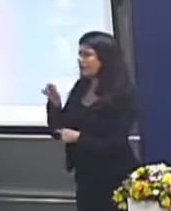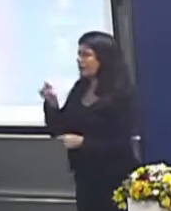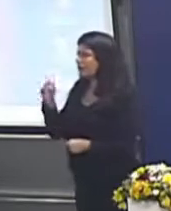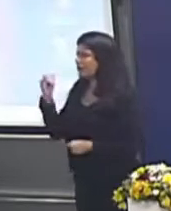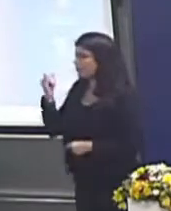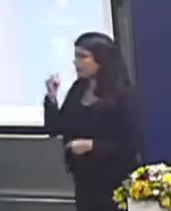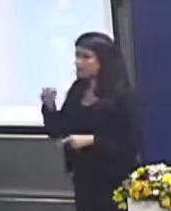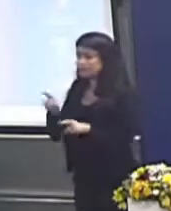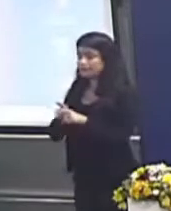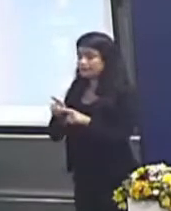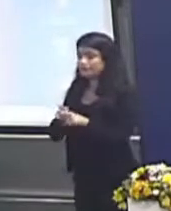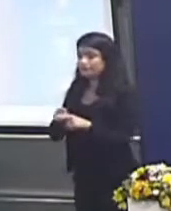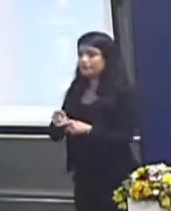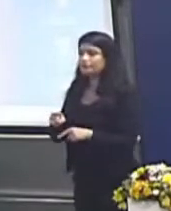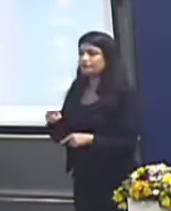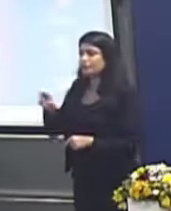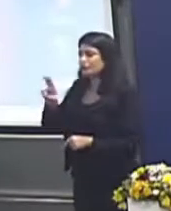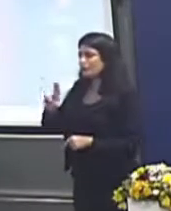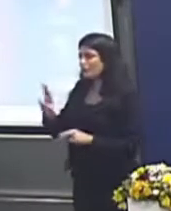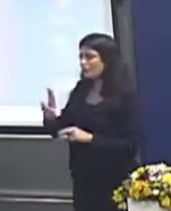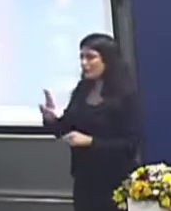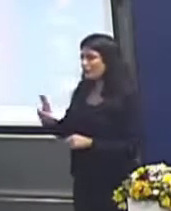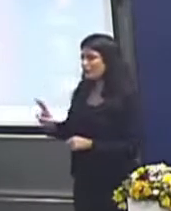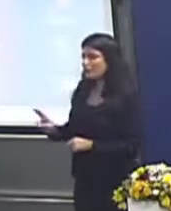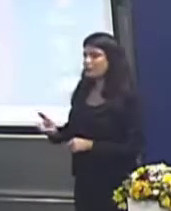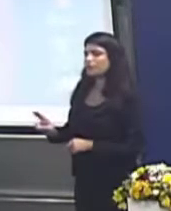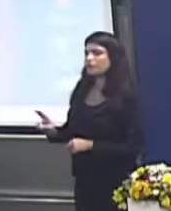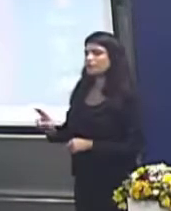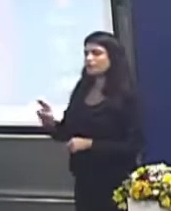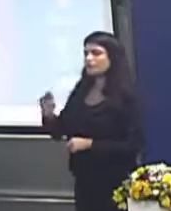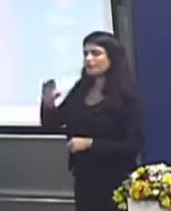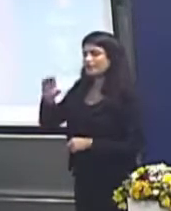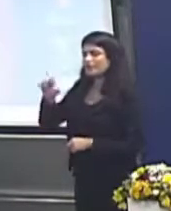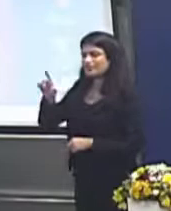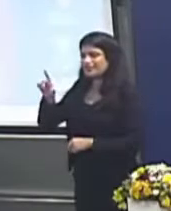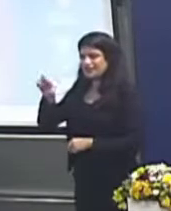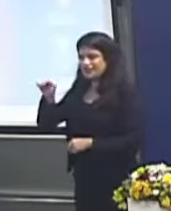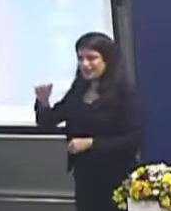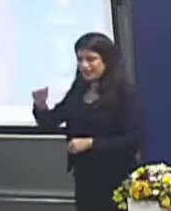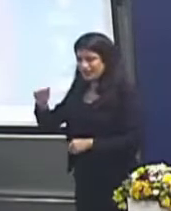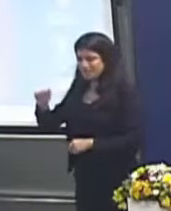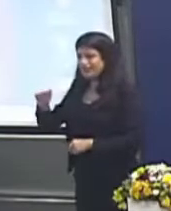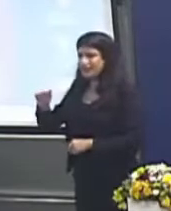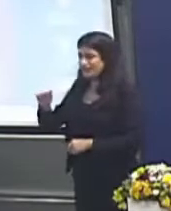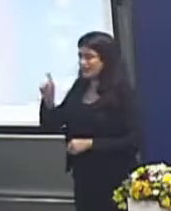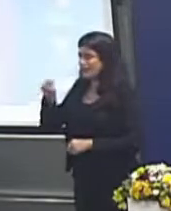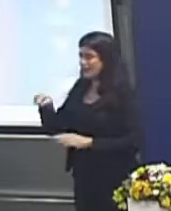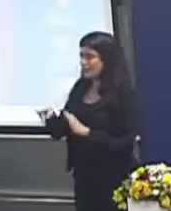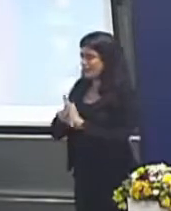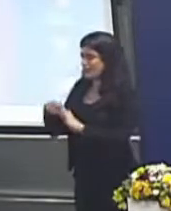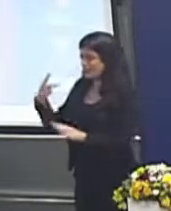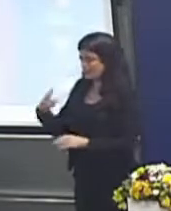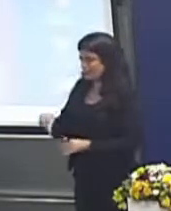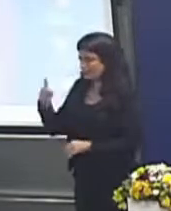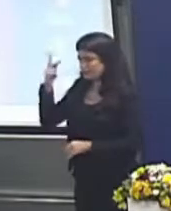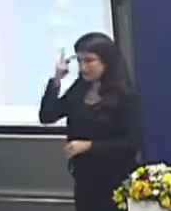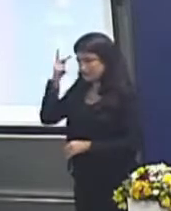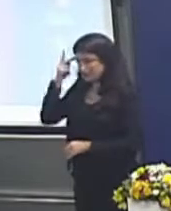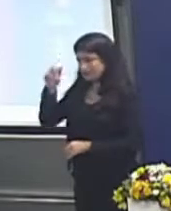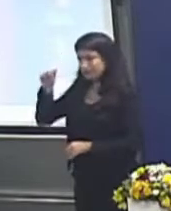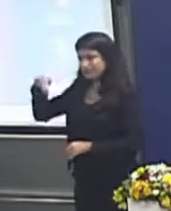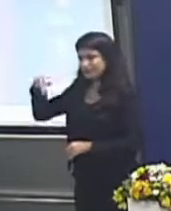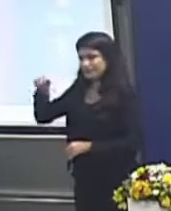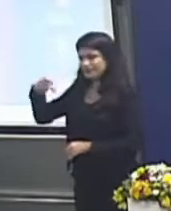E aí pedir licença para nominá-los. Está aqui a Célia Zenaide, que é daqui de São Paulo, a